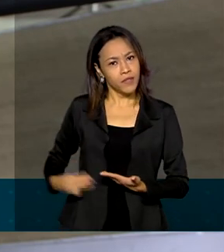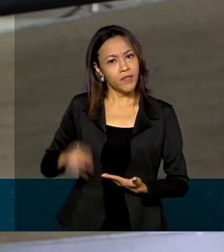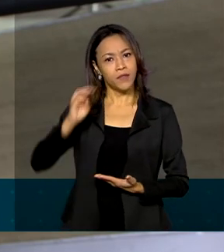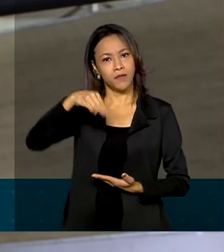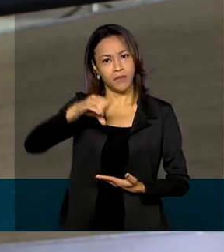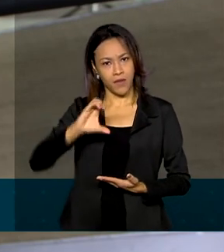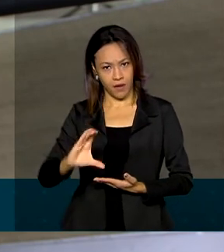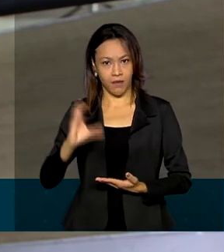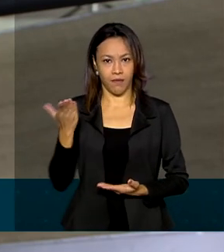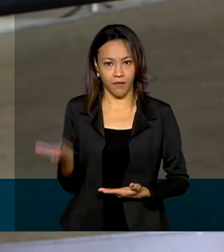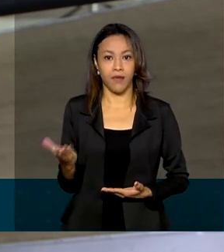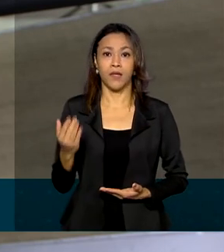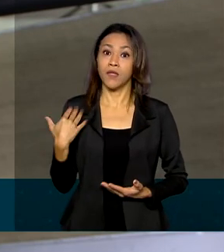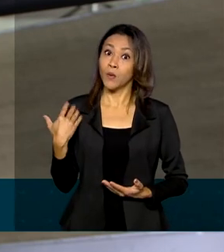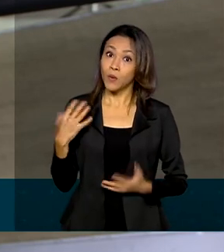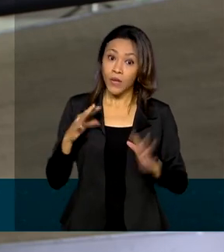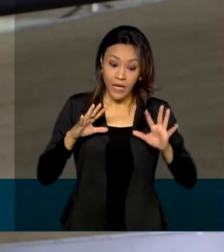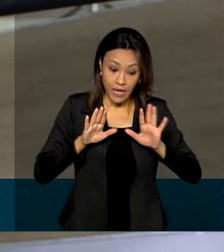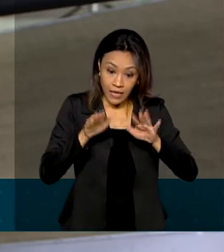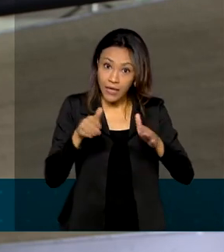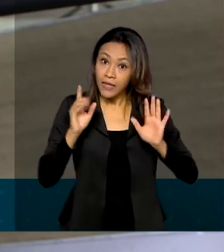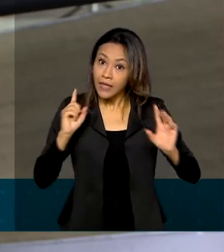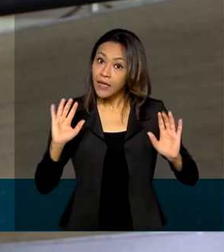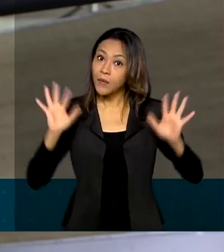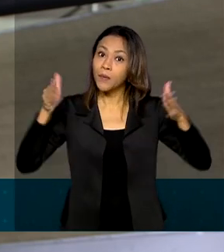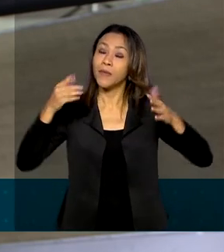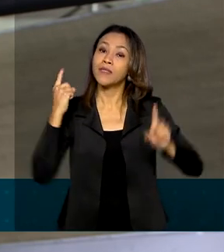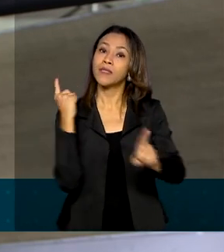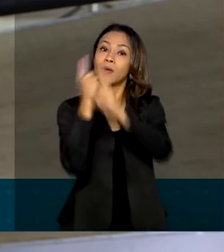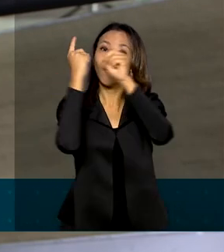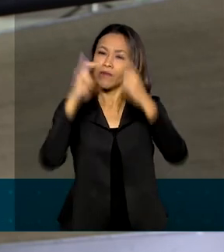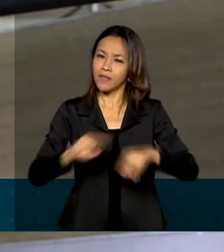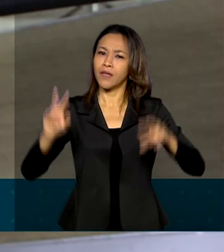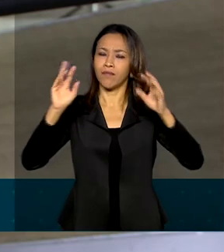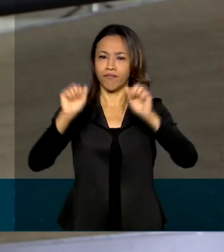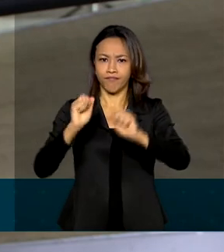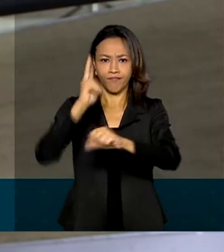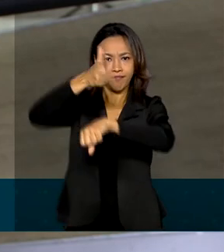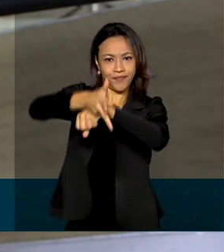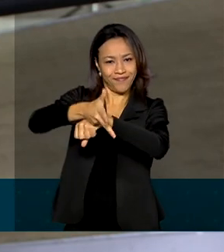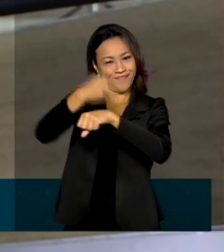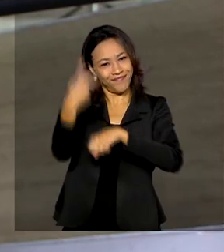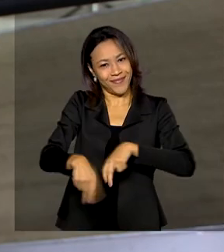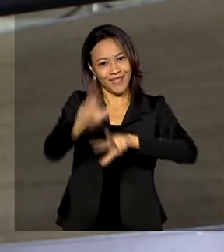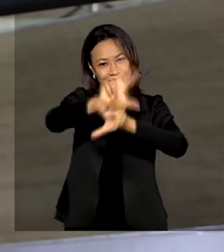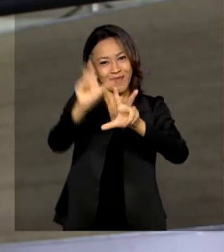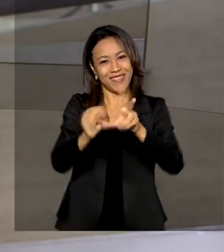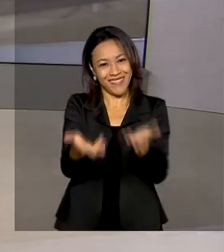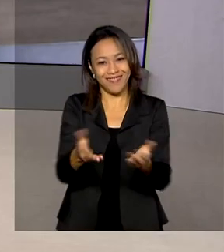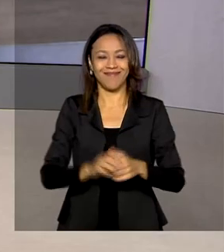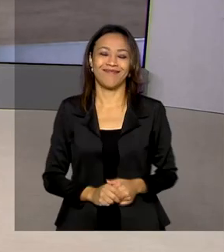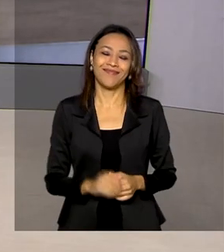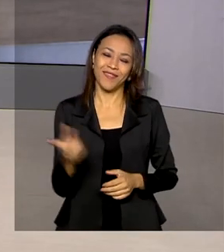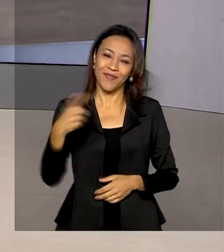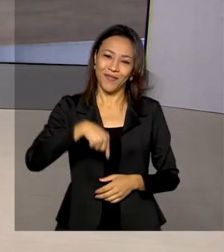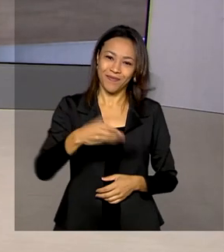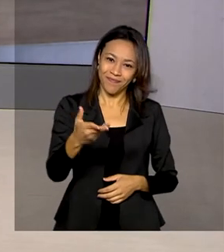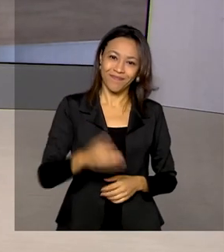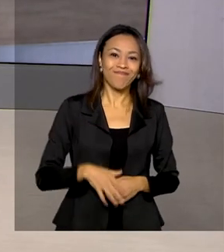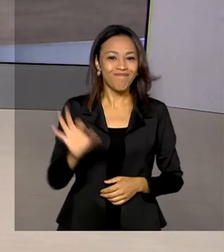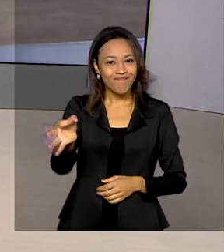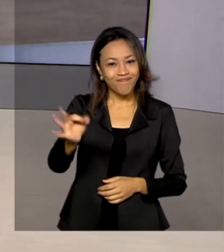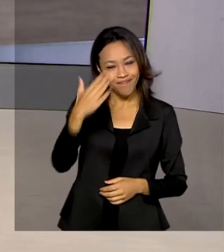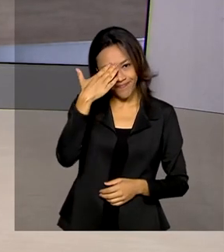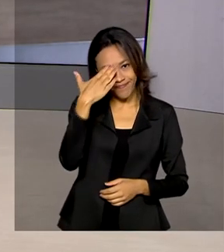Milton Ribeiro Lembrando que todo esse evento será transmitido ao vivo pela TV Brasil eu volto com você aí no estúdio Danieli essa